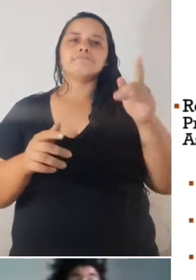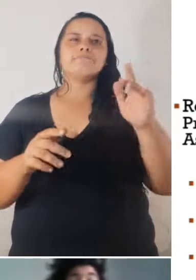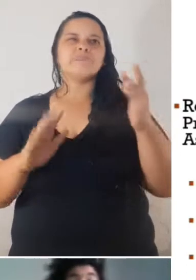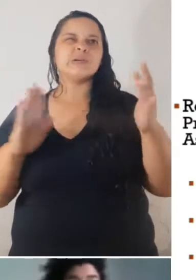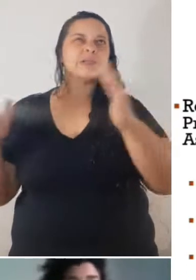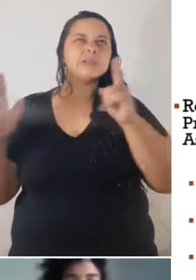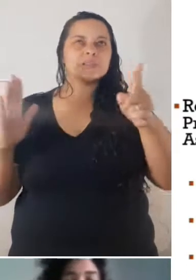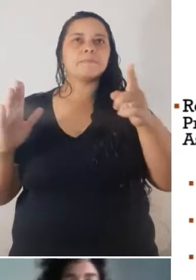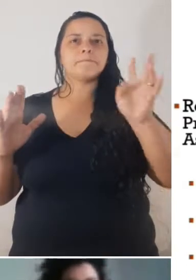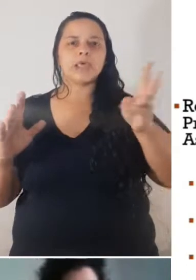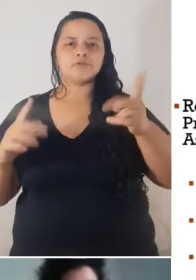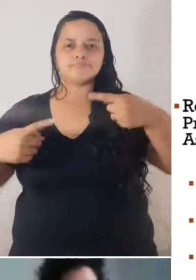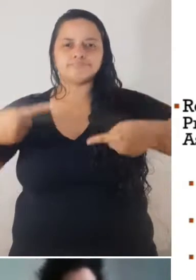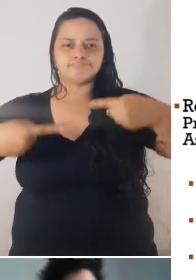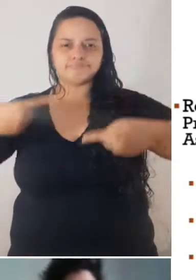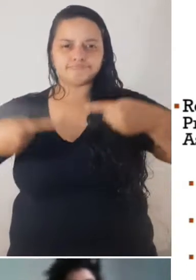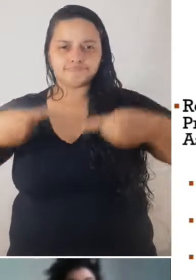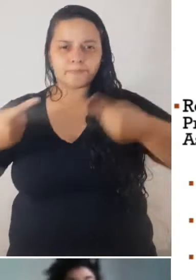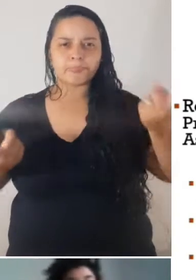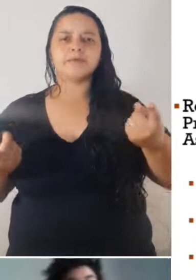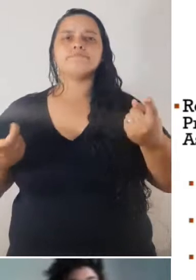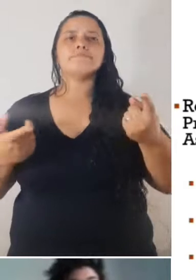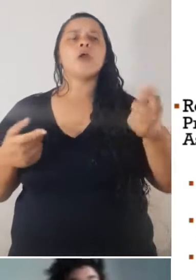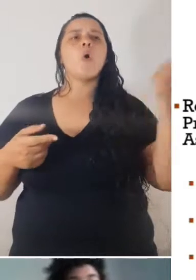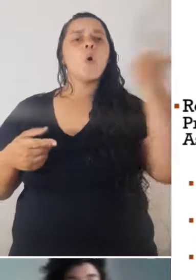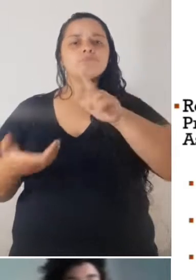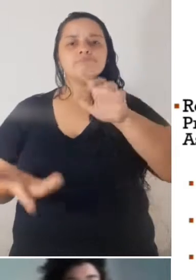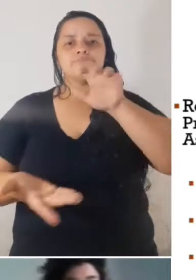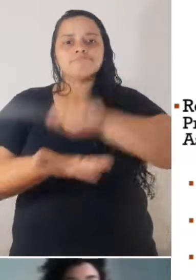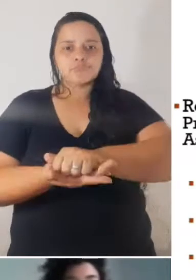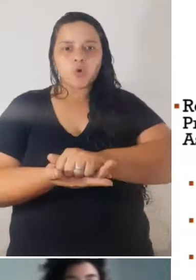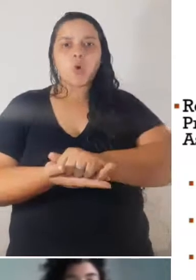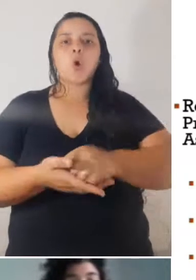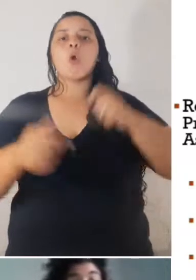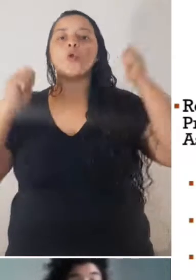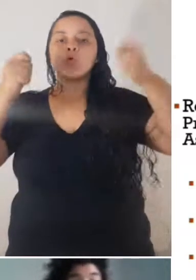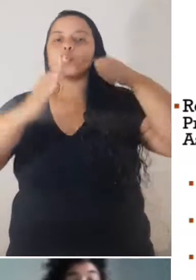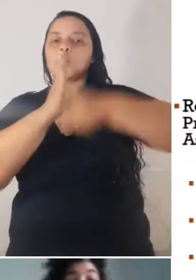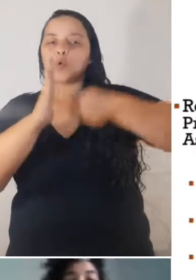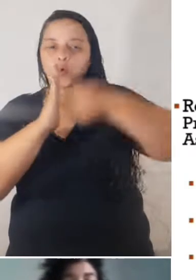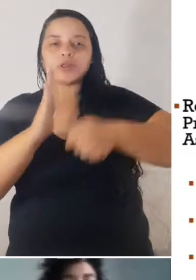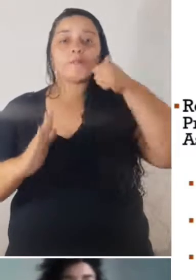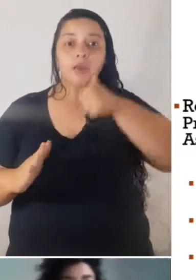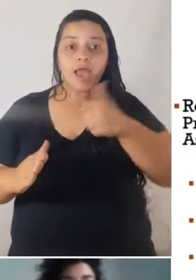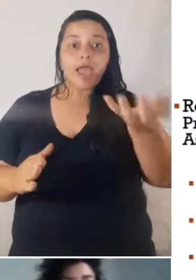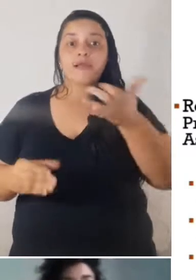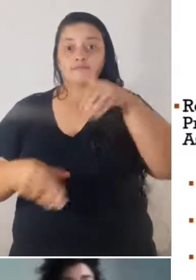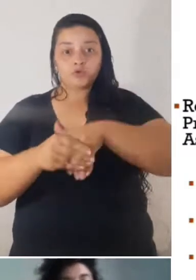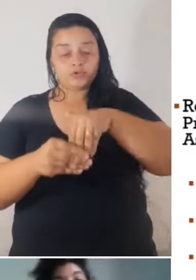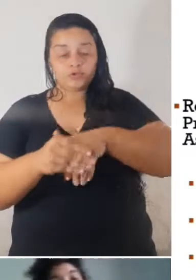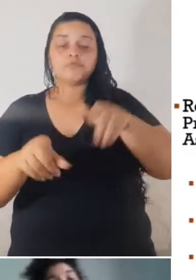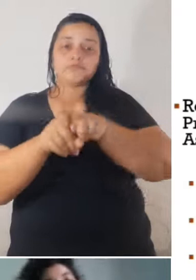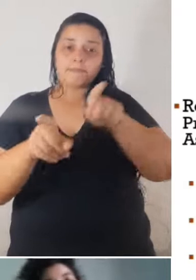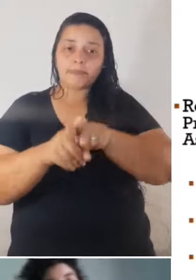Acontece que foi nessa Assembleia Constituinte que a gente vê a consolidação da luta das mulheres pelo direito ao